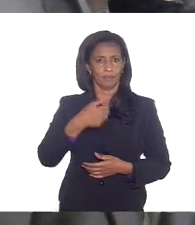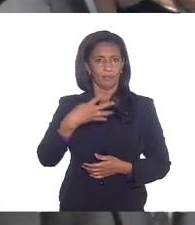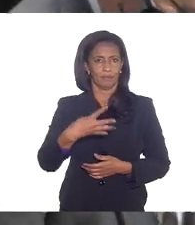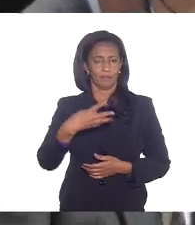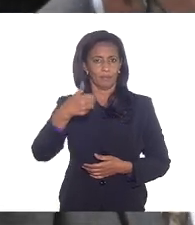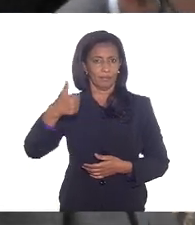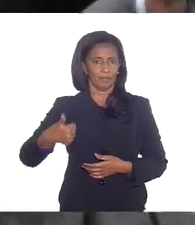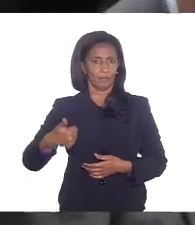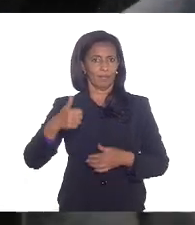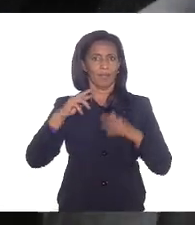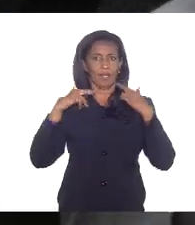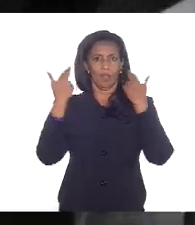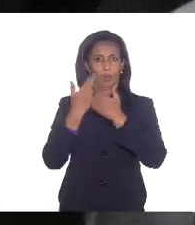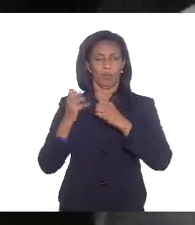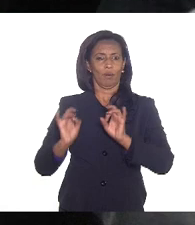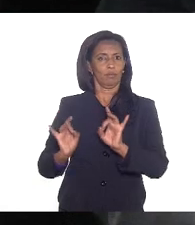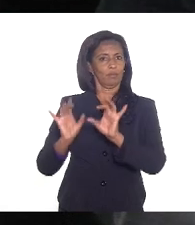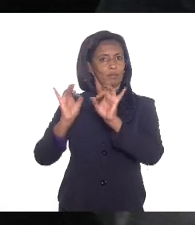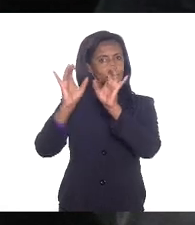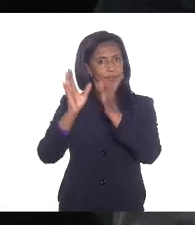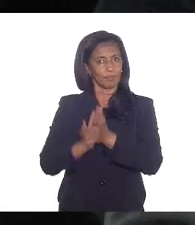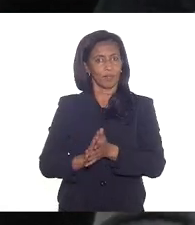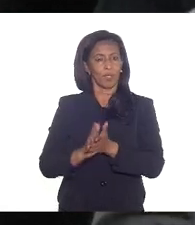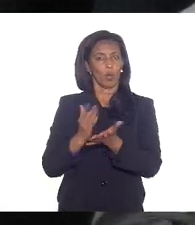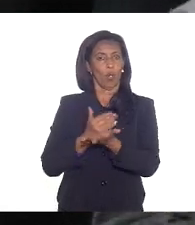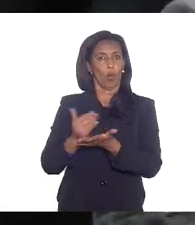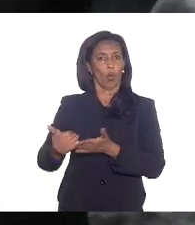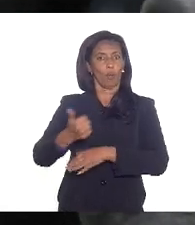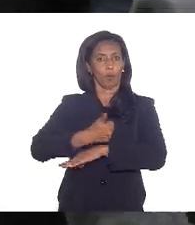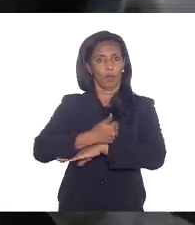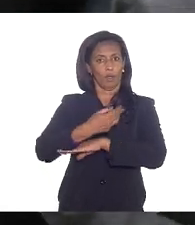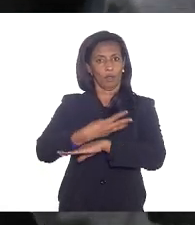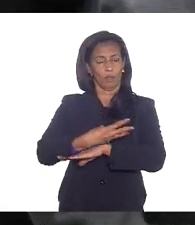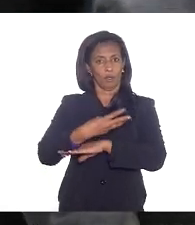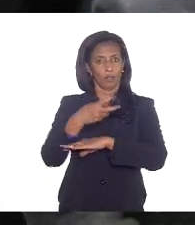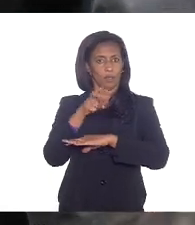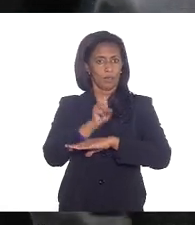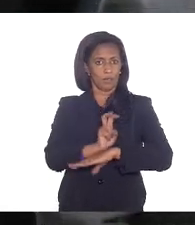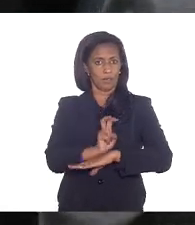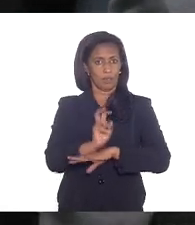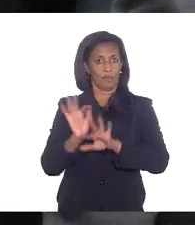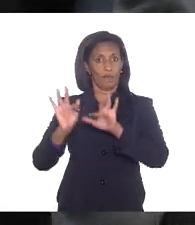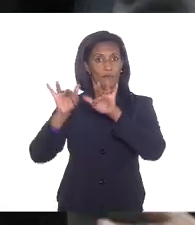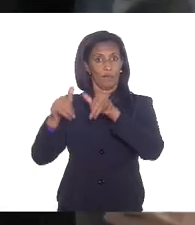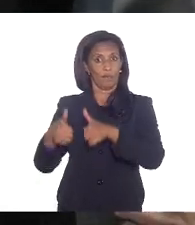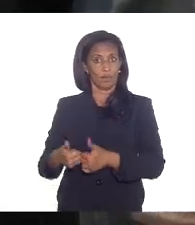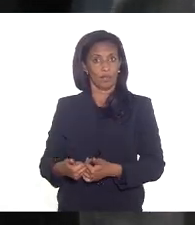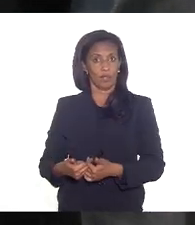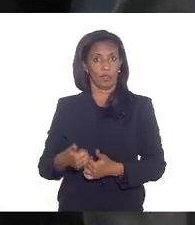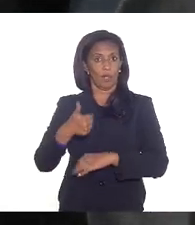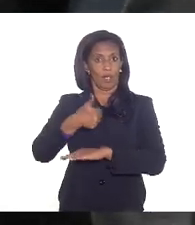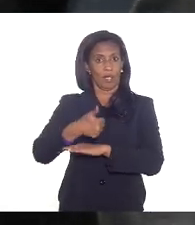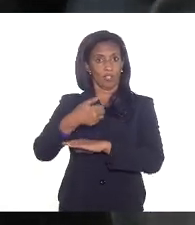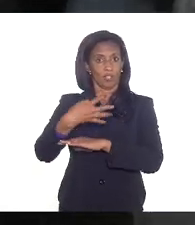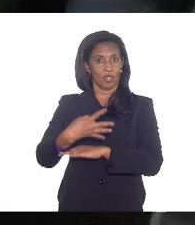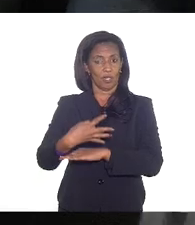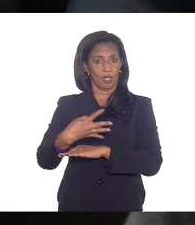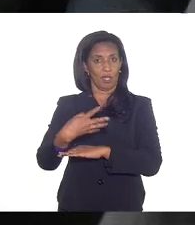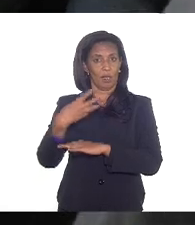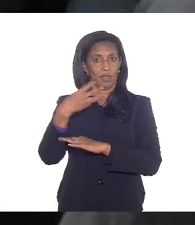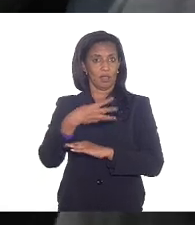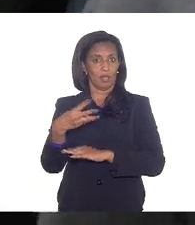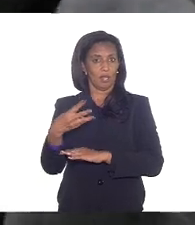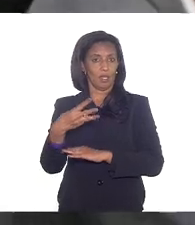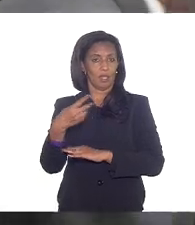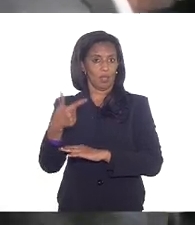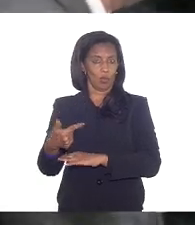141ª sessão extraordinária iniciadas 13:05 encerrou-se às a hora